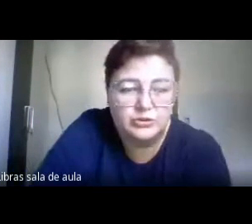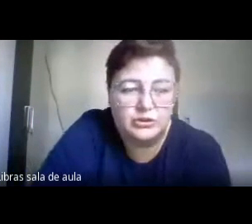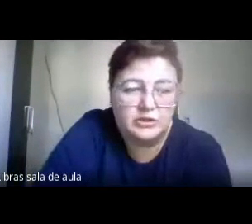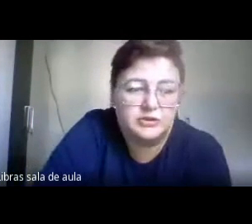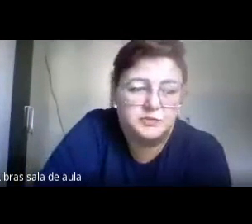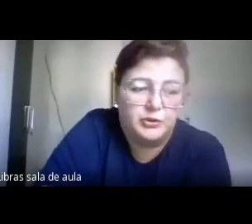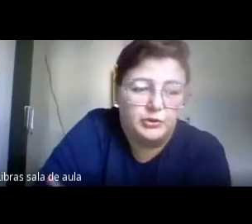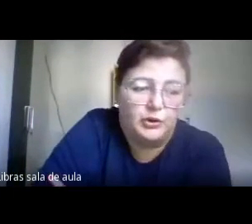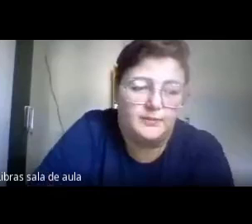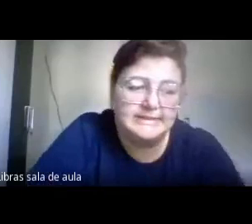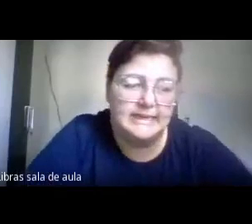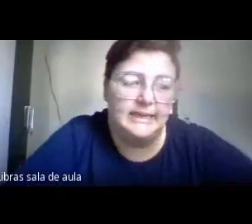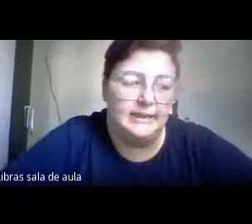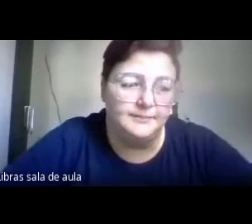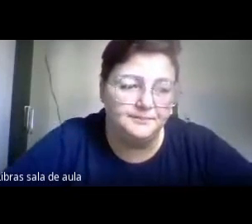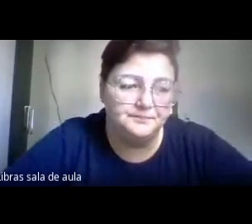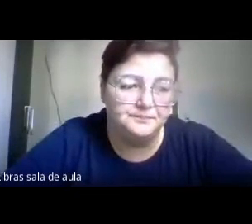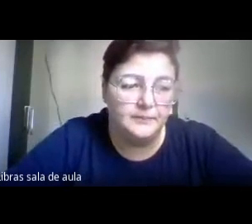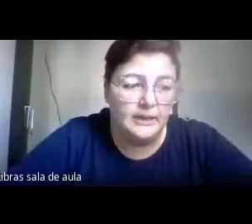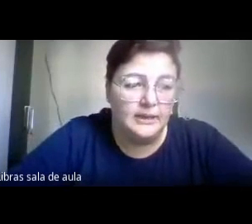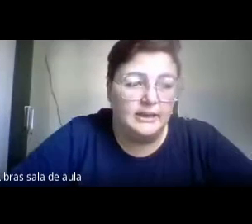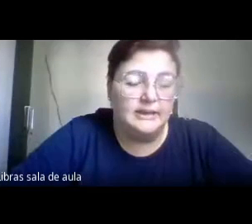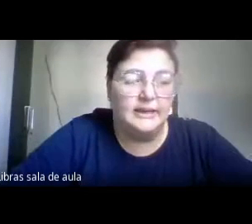alguns dos nossos pronomes aí